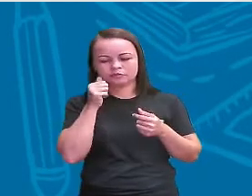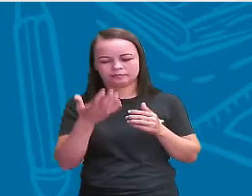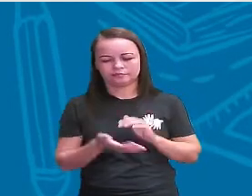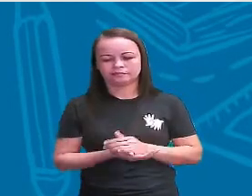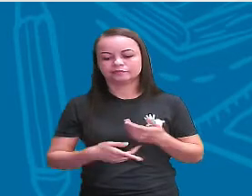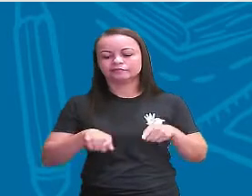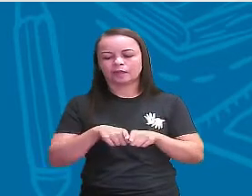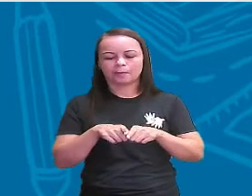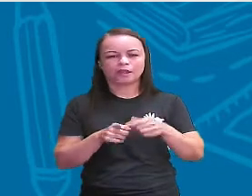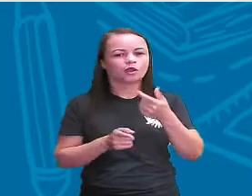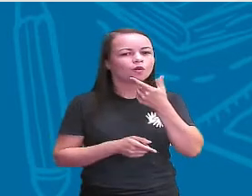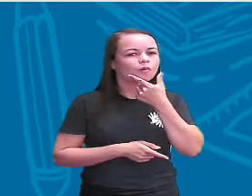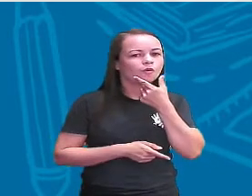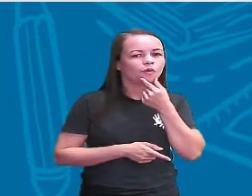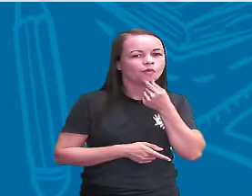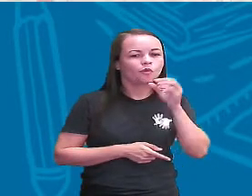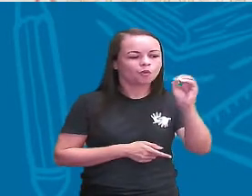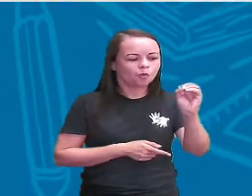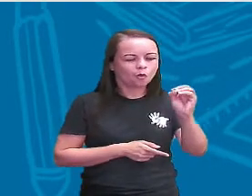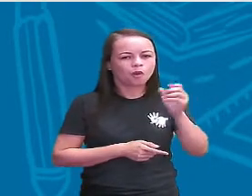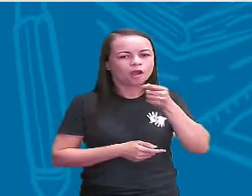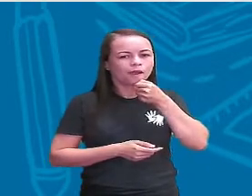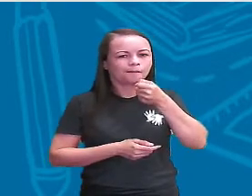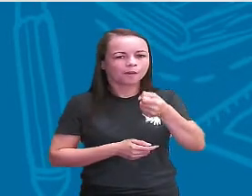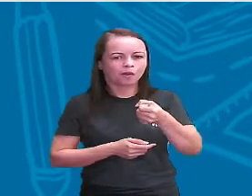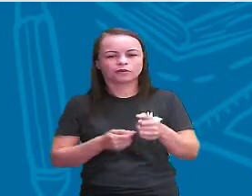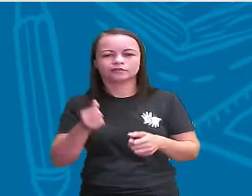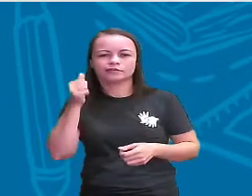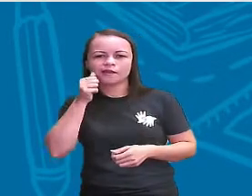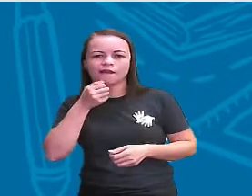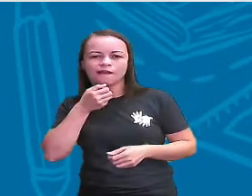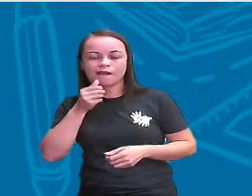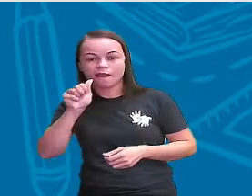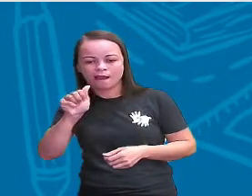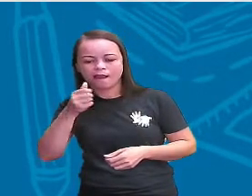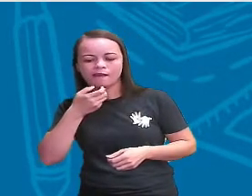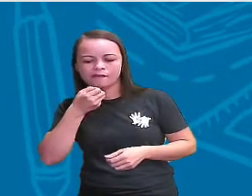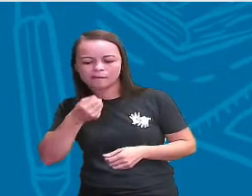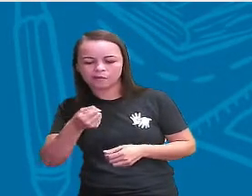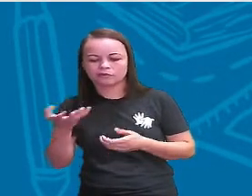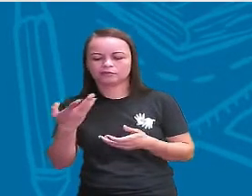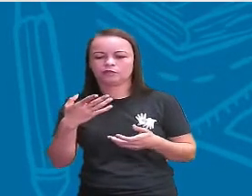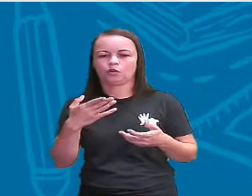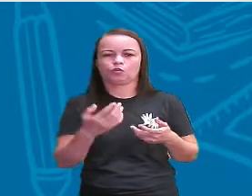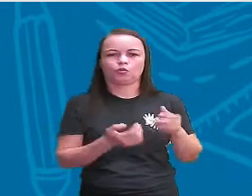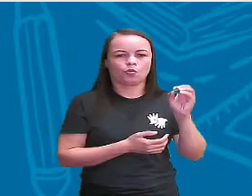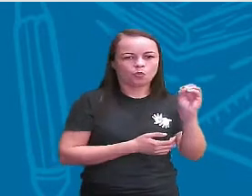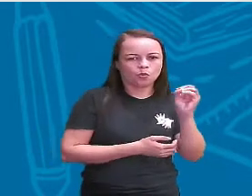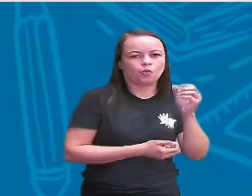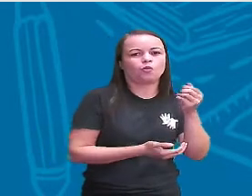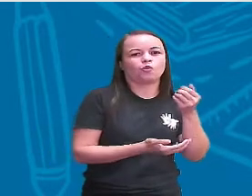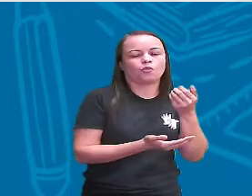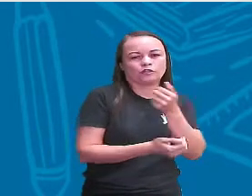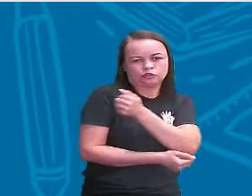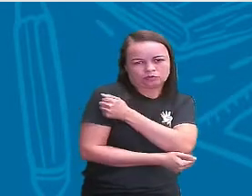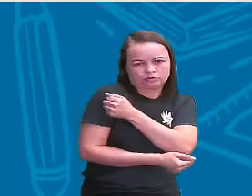repórter e a repórter, o estudante e a estudante,